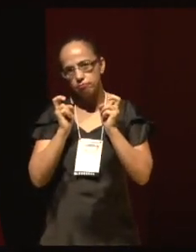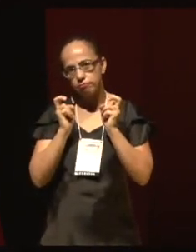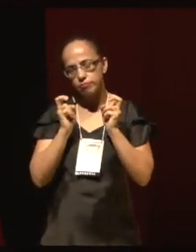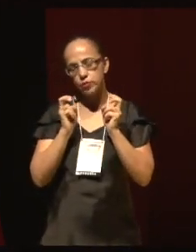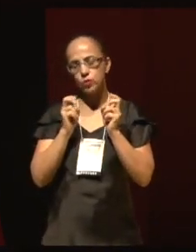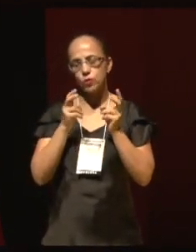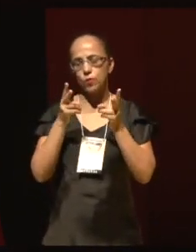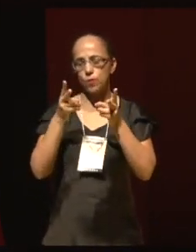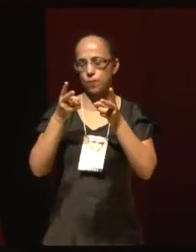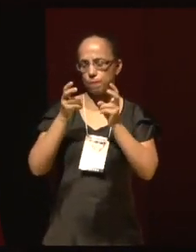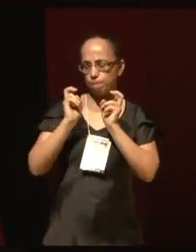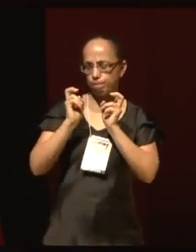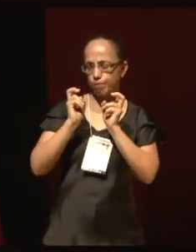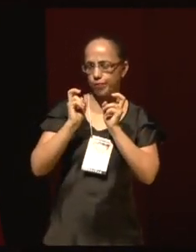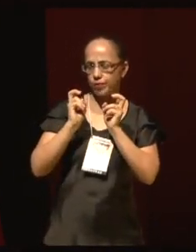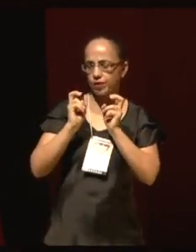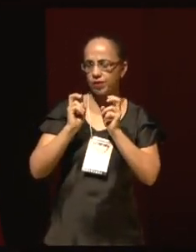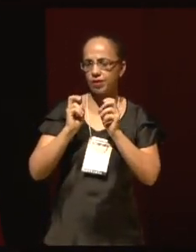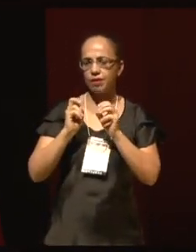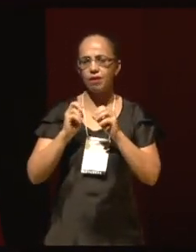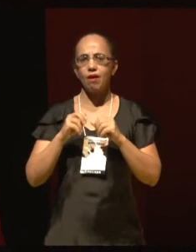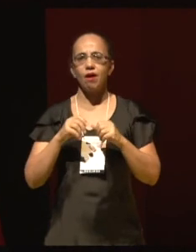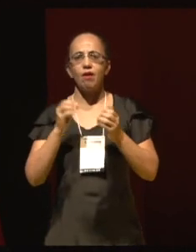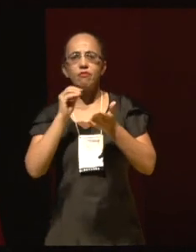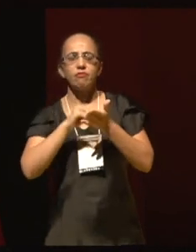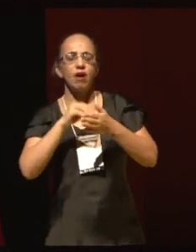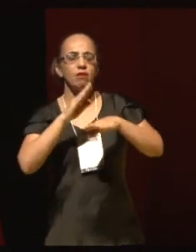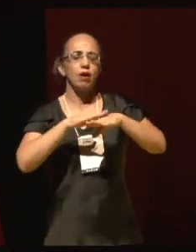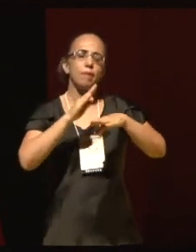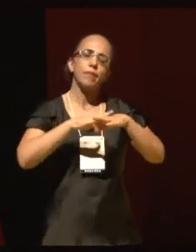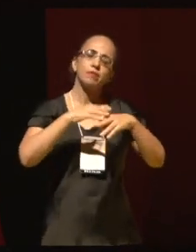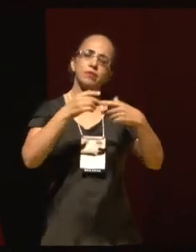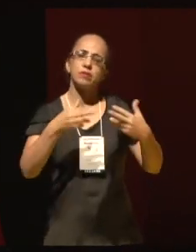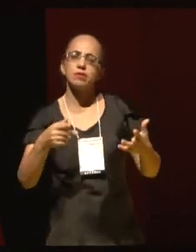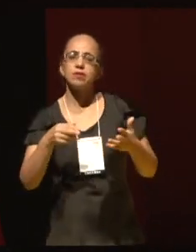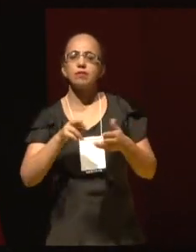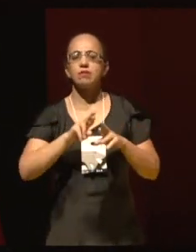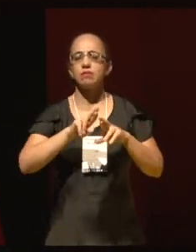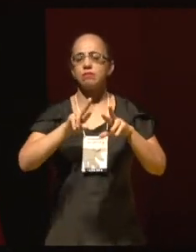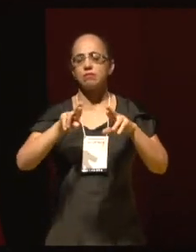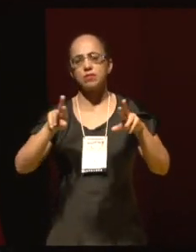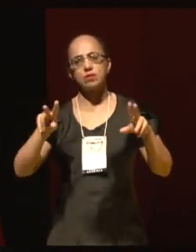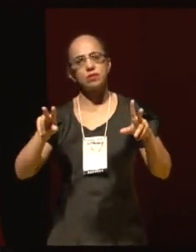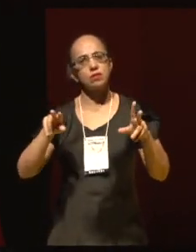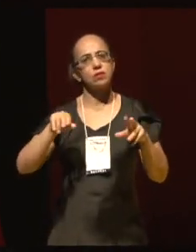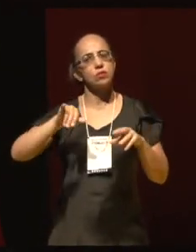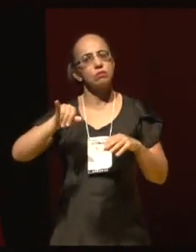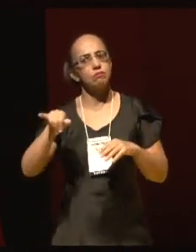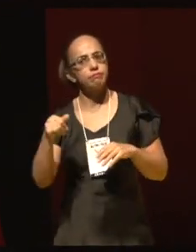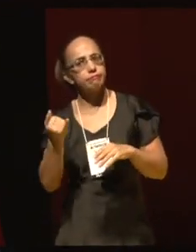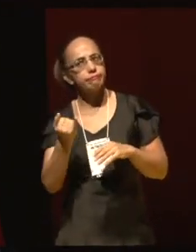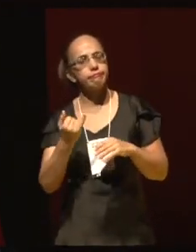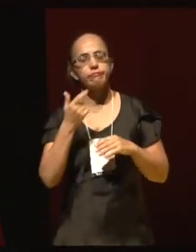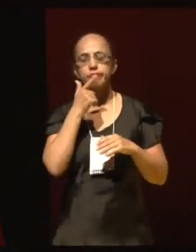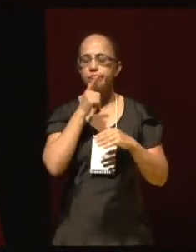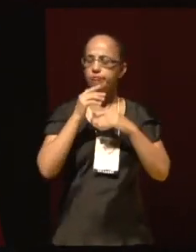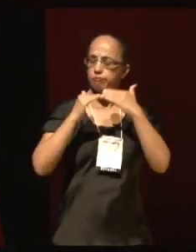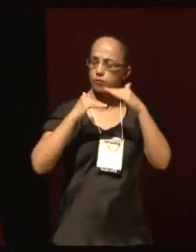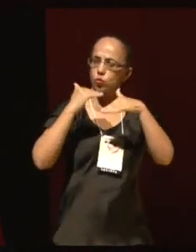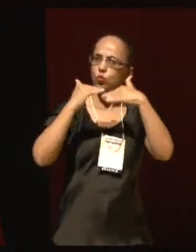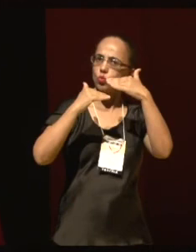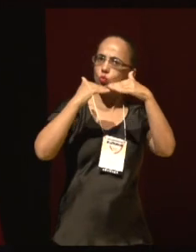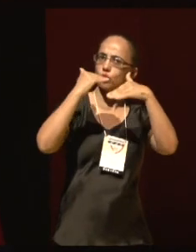observar a discapacidade como uma grande oportunidade para que possamos crescer, avançar,